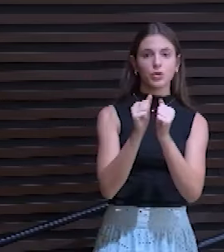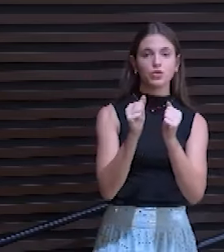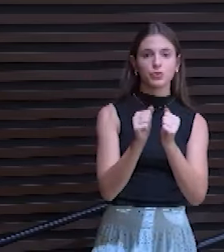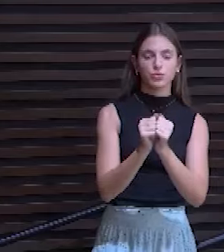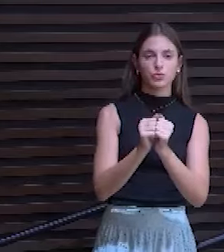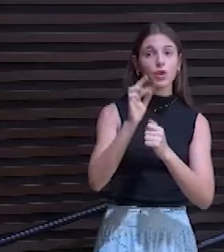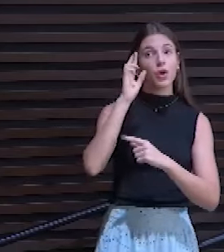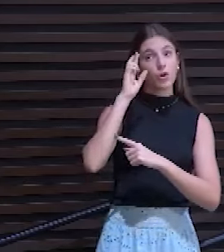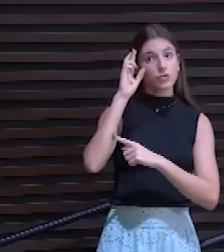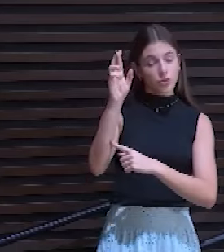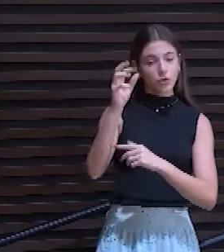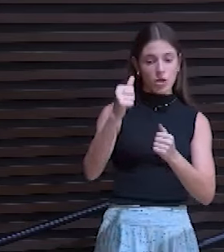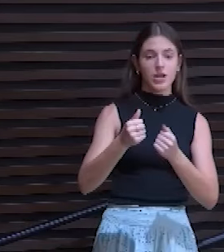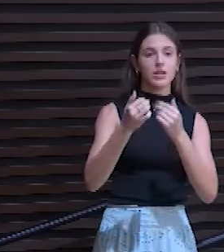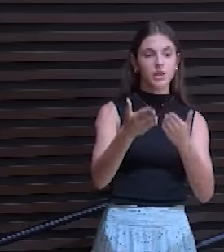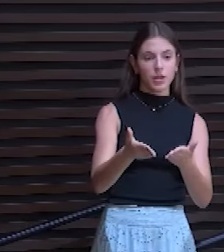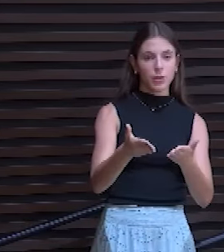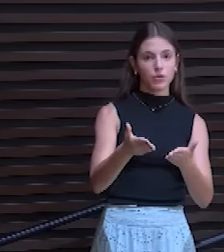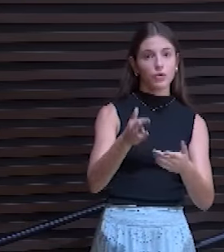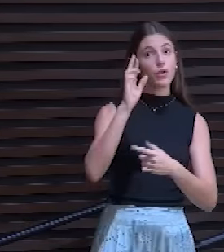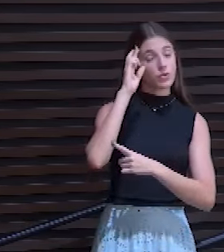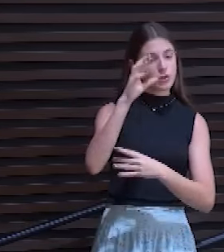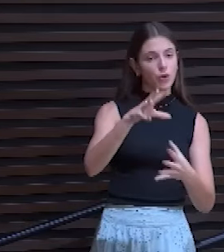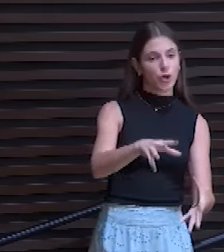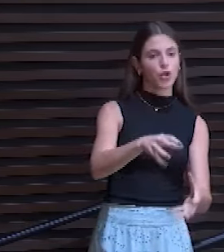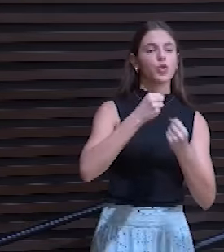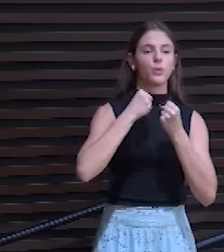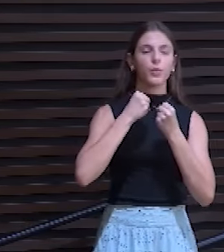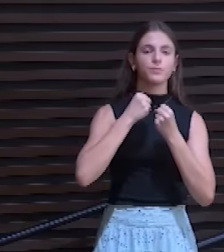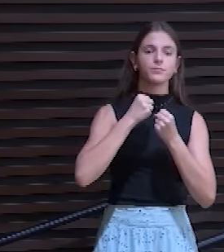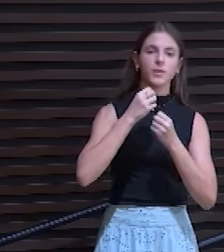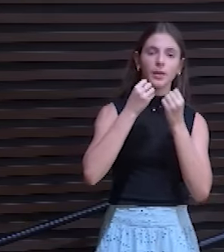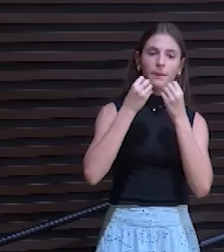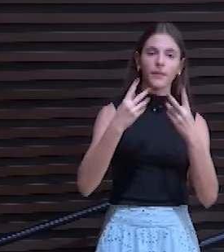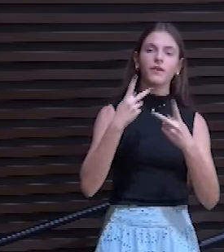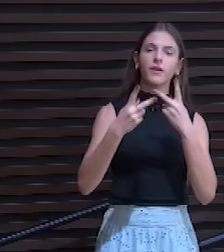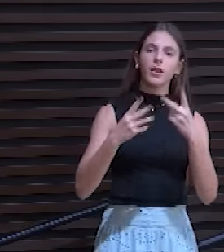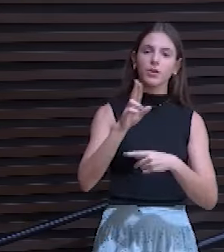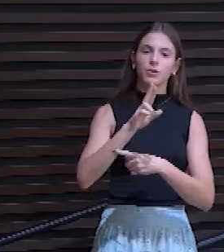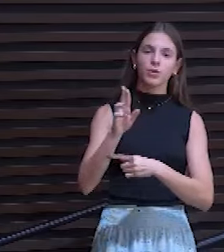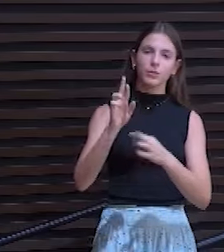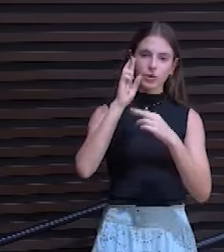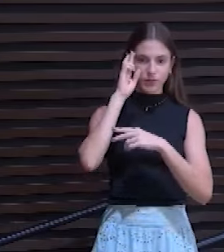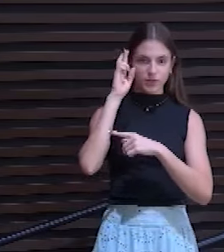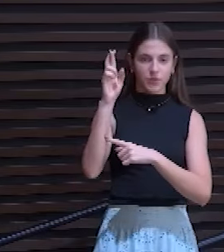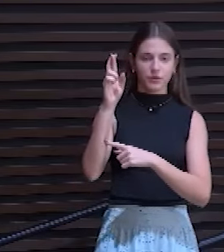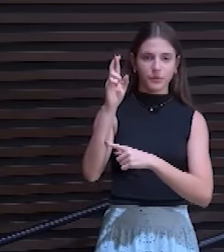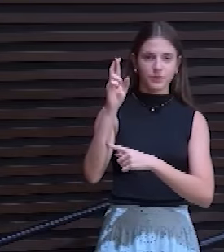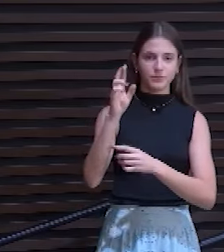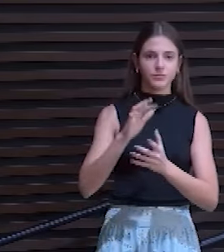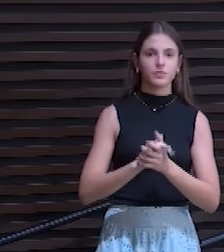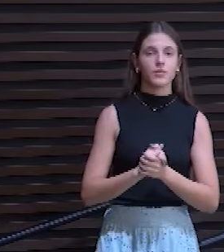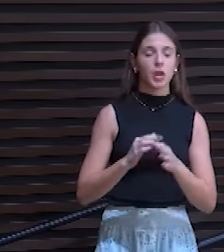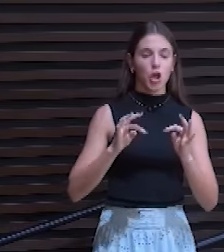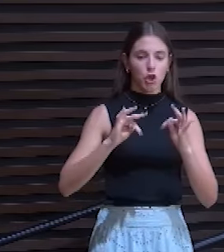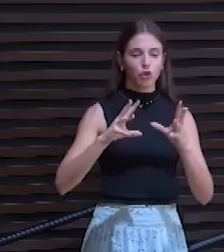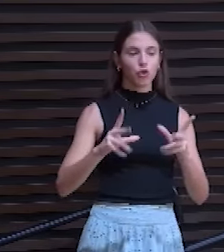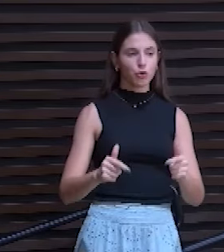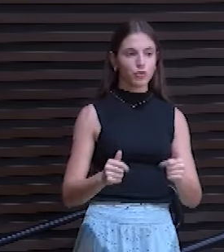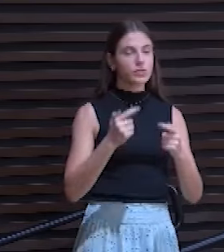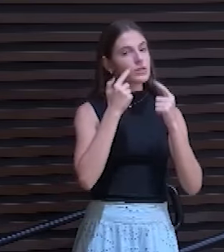deu, o Senhor o tomou. Bendito seja o nome do Senhor. Lágrimas encheram os olhos de todos